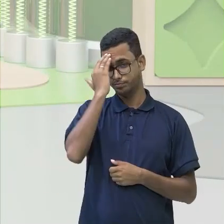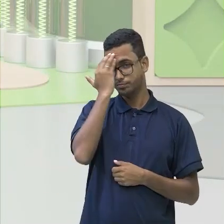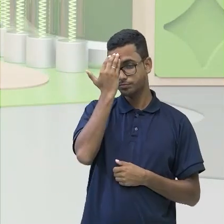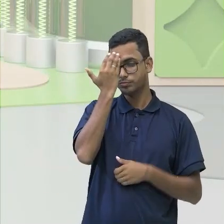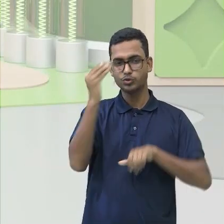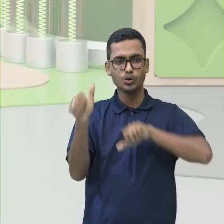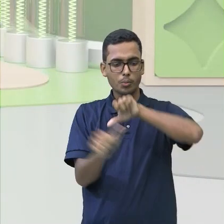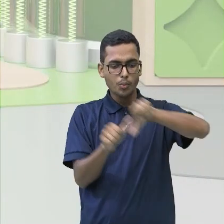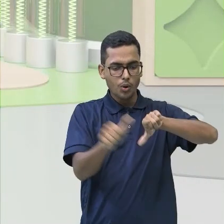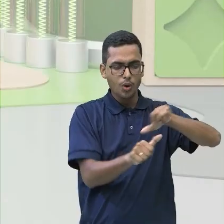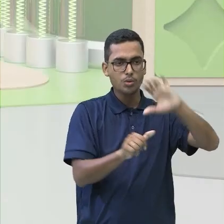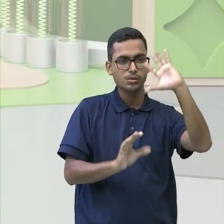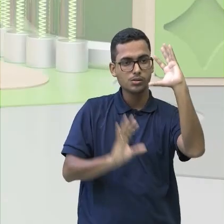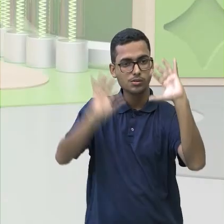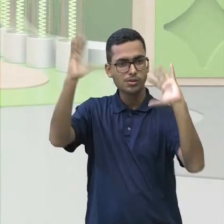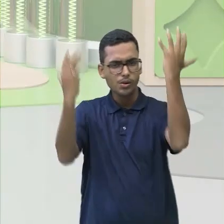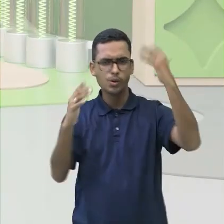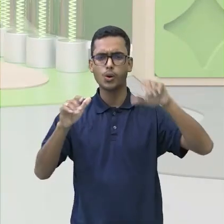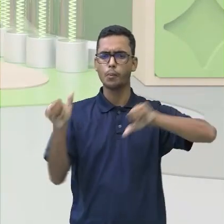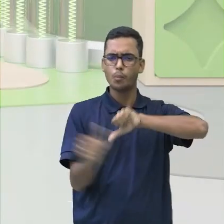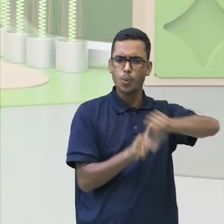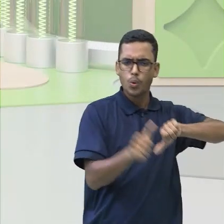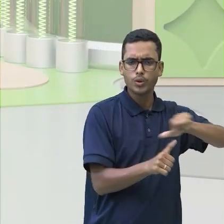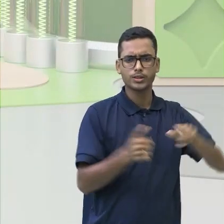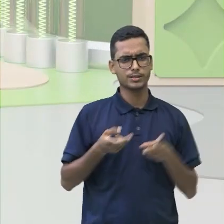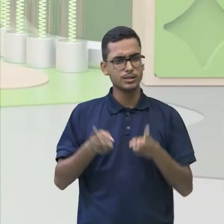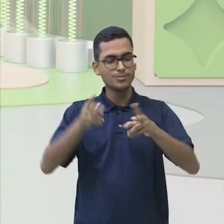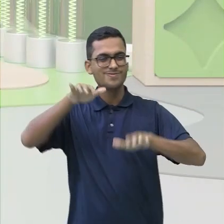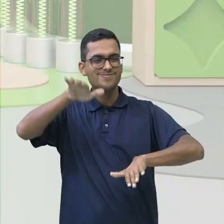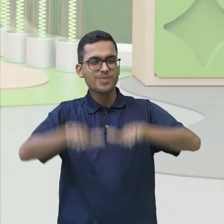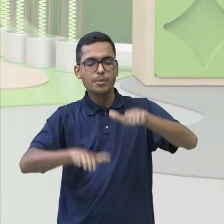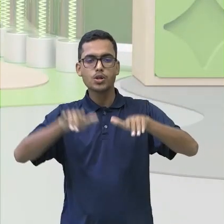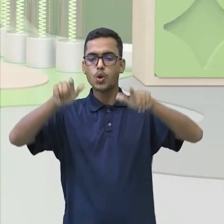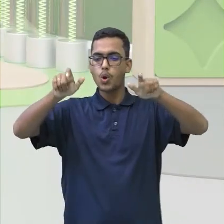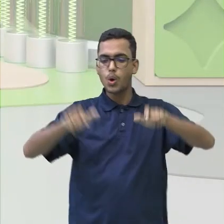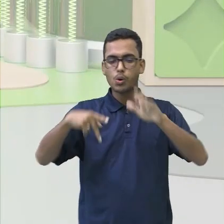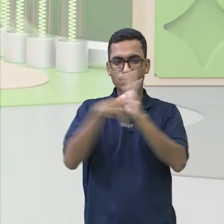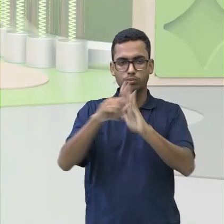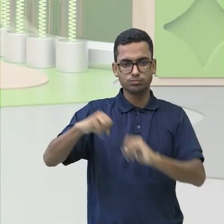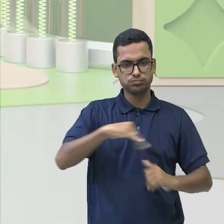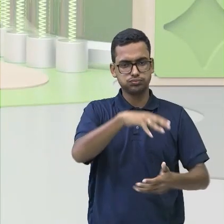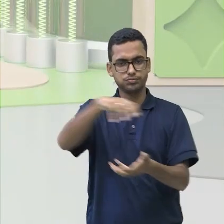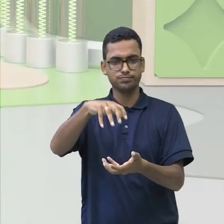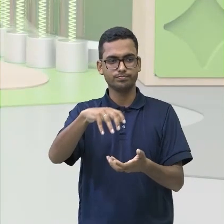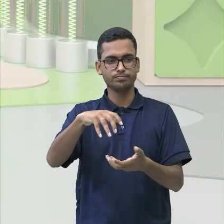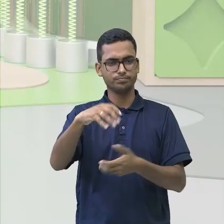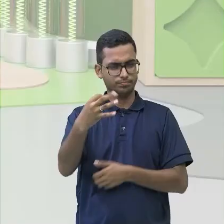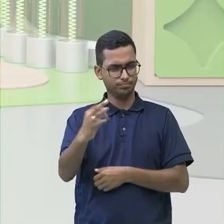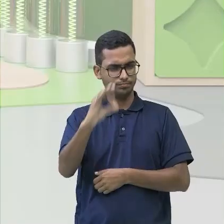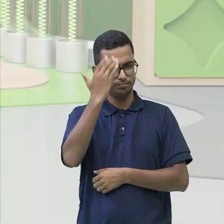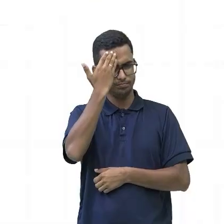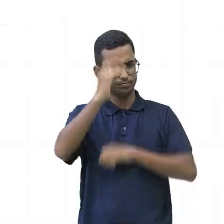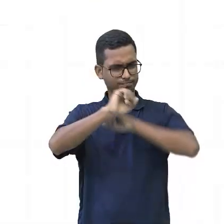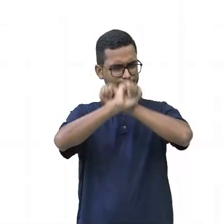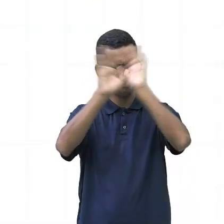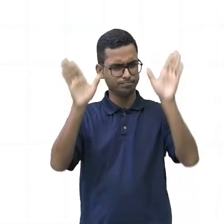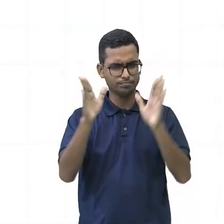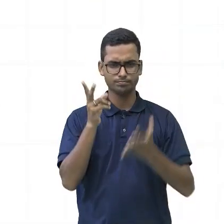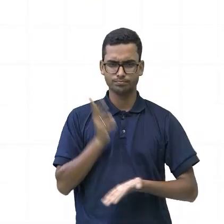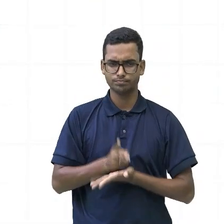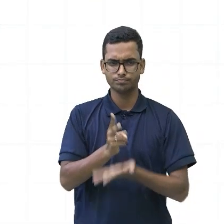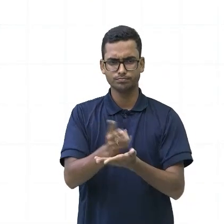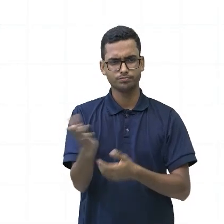vão mudar dependendo da área do globo em que está situado, tá certo? Então a gente vai avançar aí para